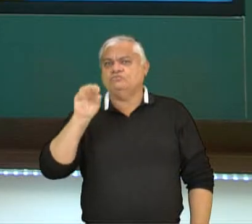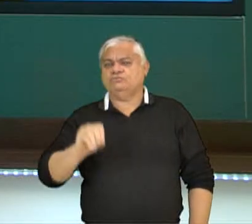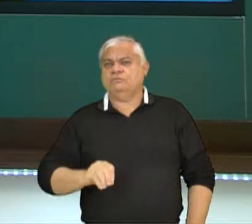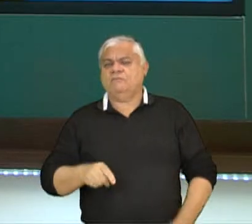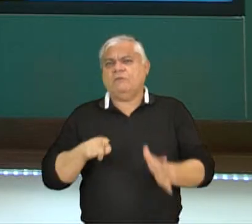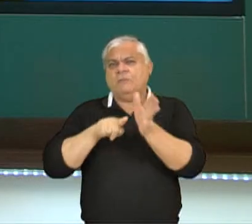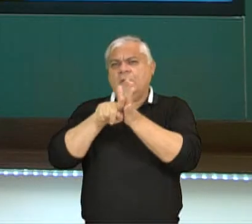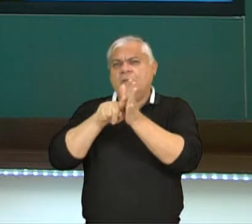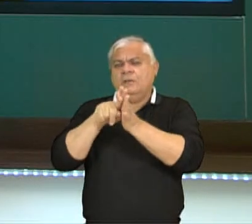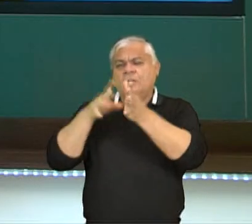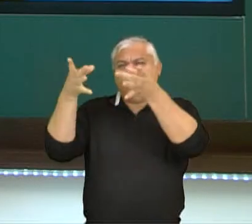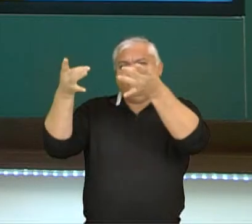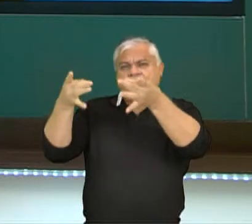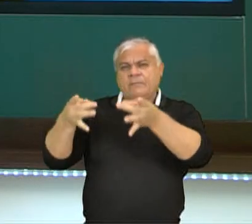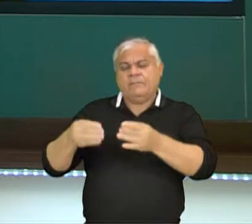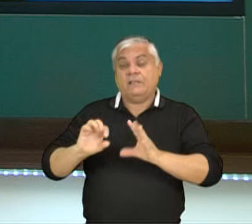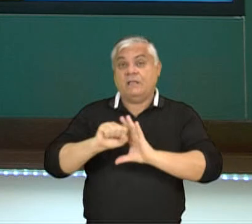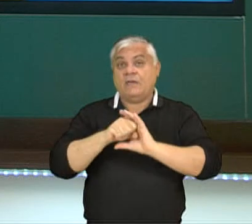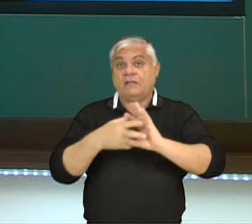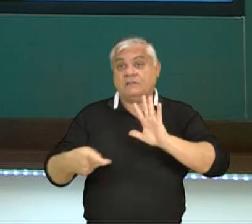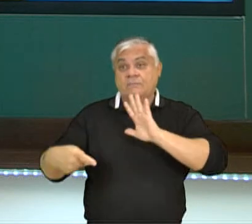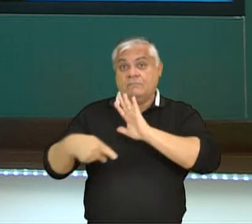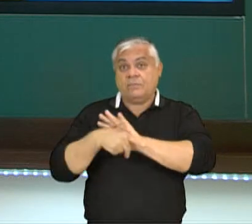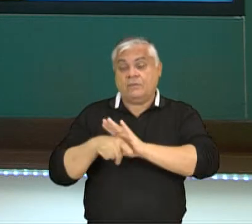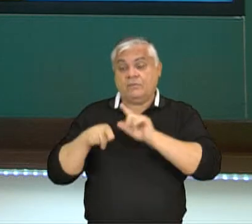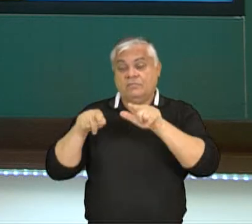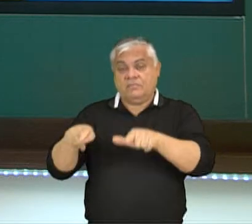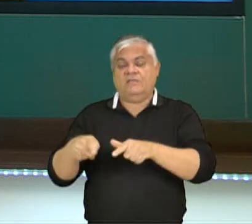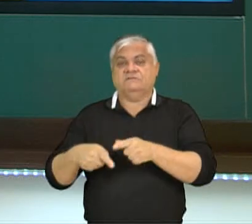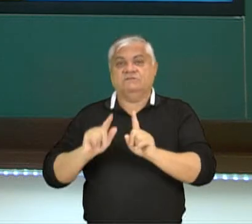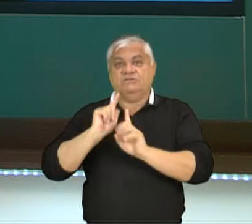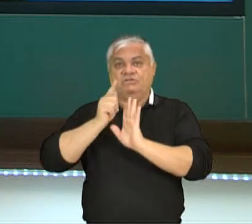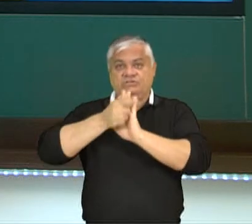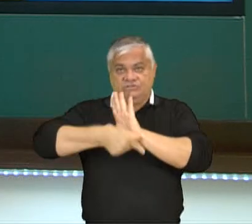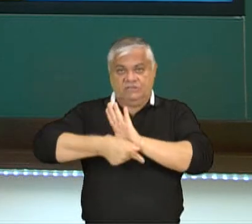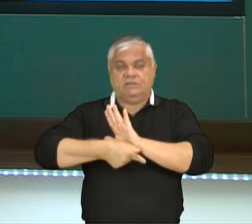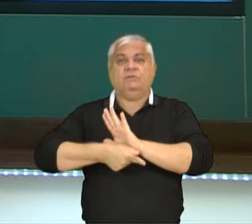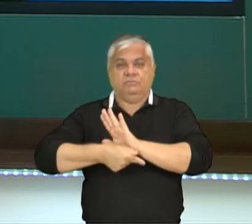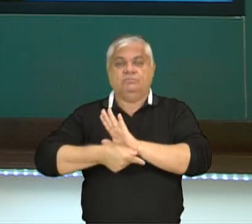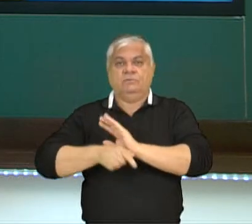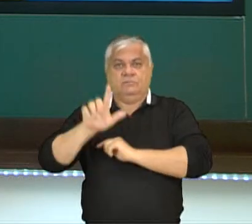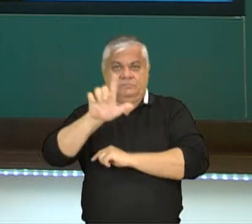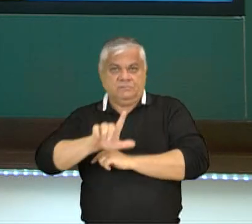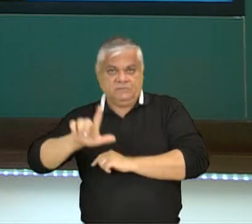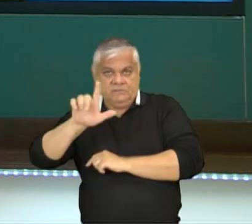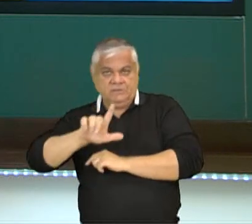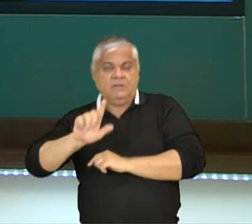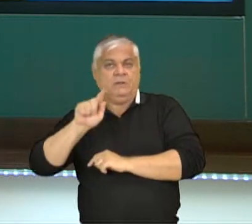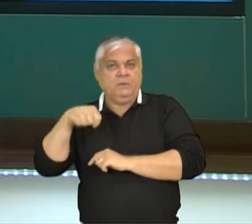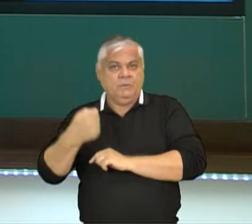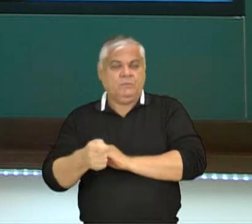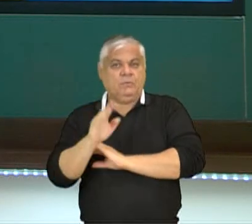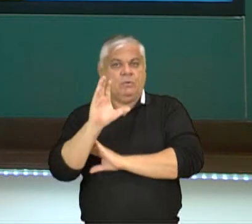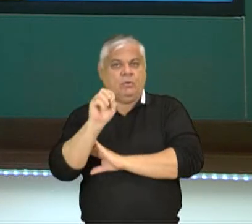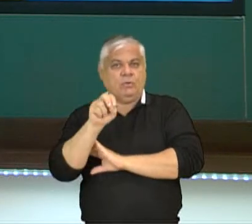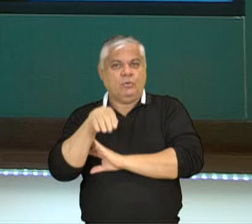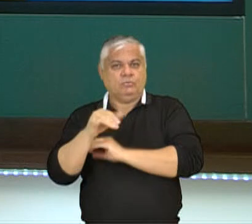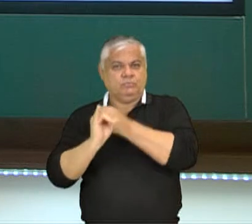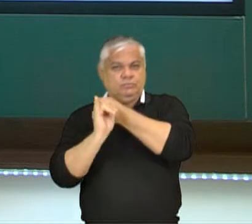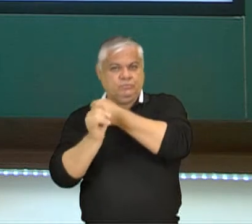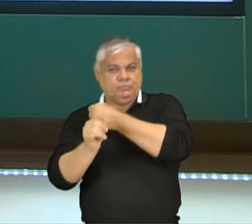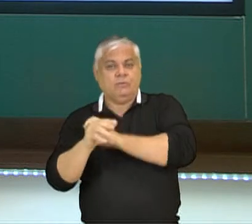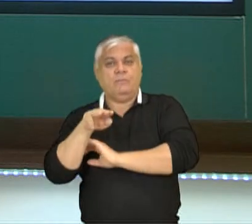detalhes algumas características que constituem esse gênero discursivo literário que denominamos de conto